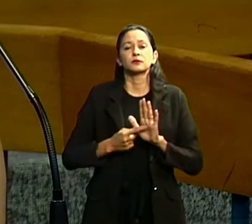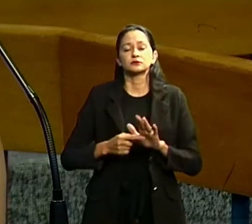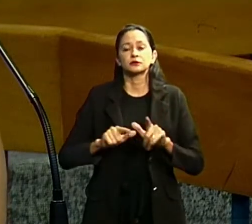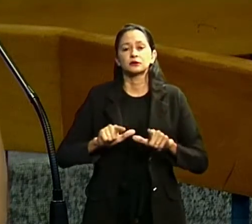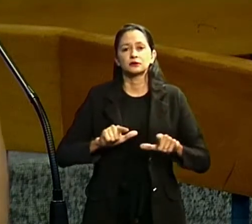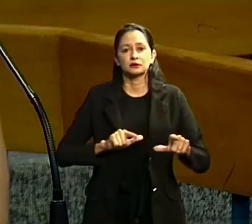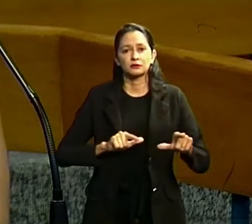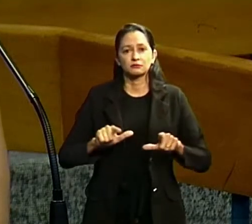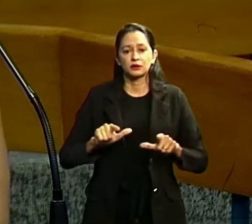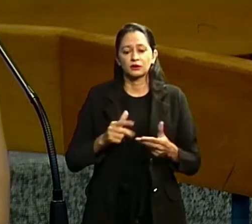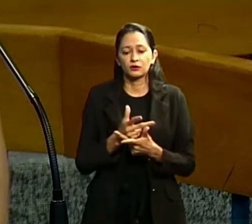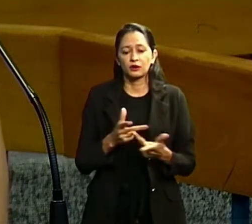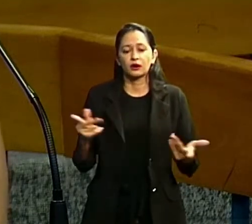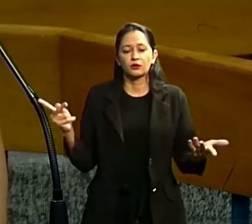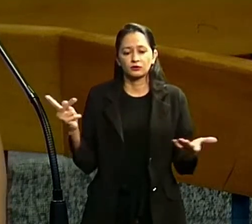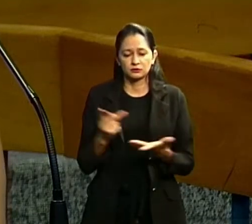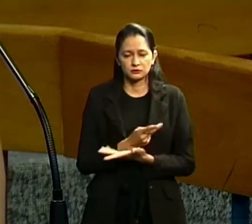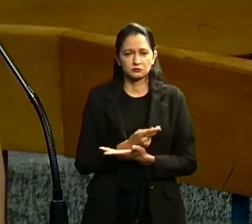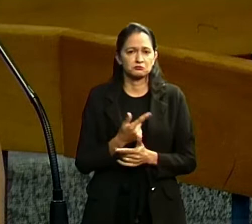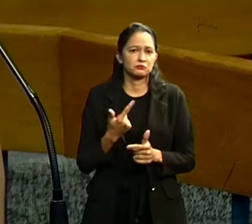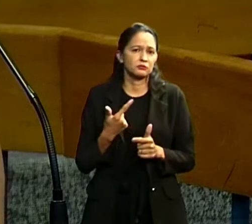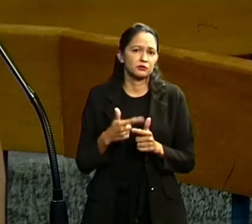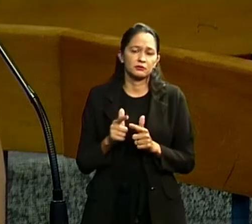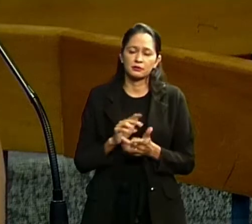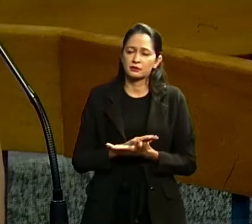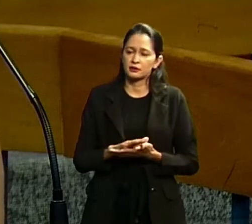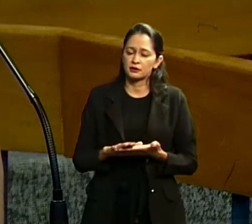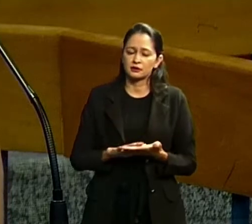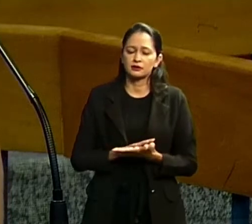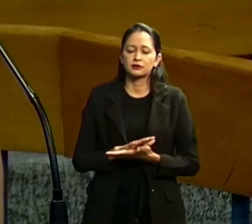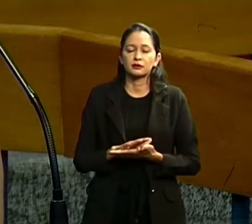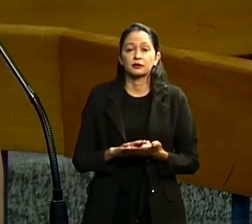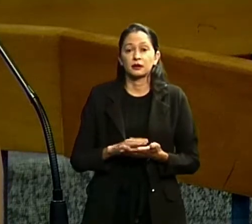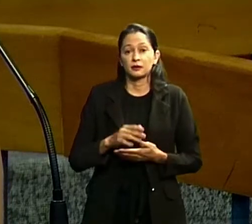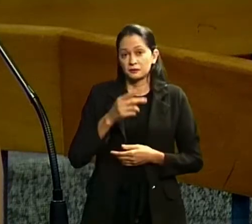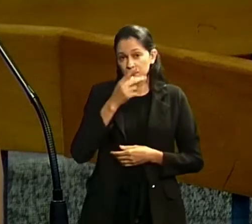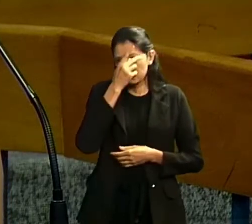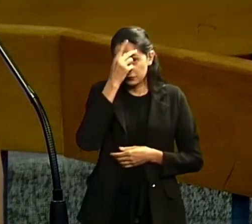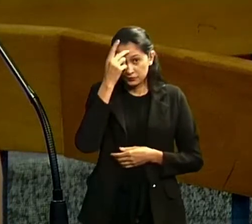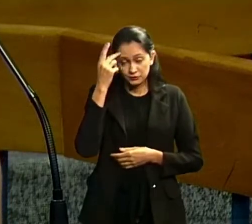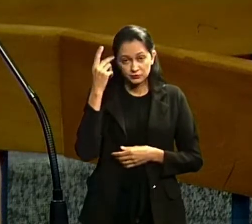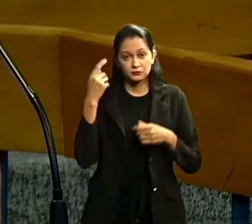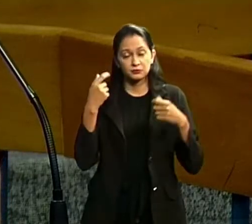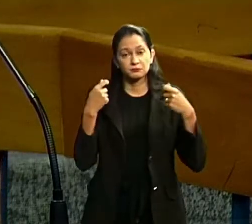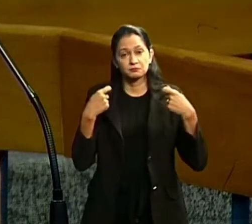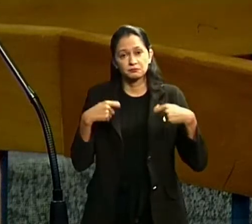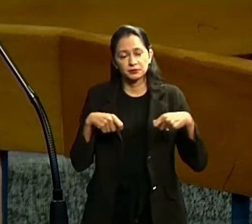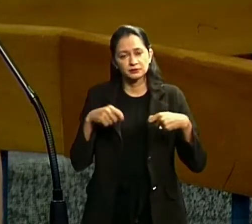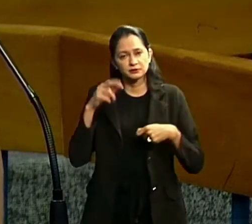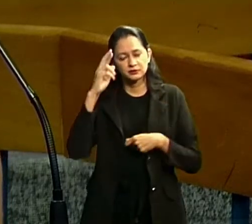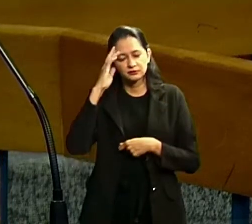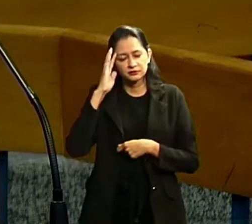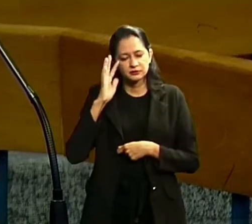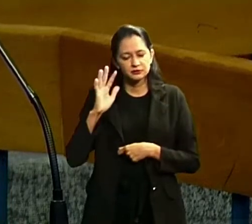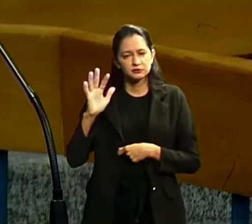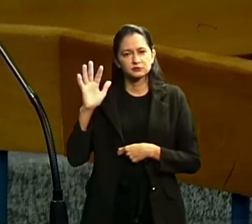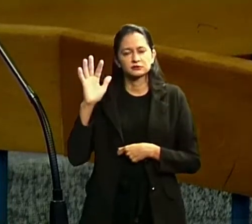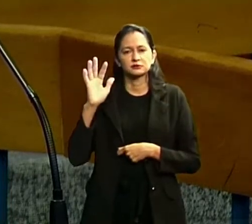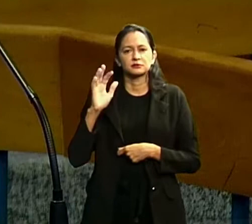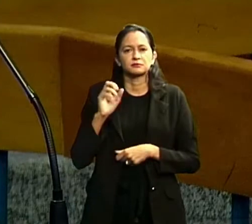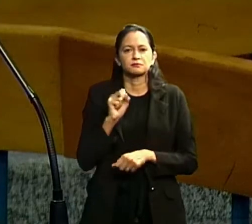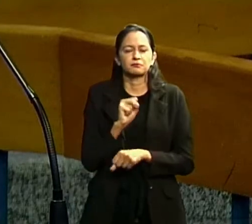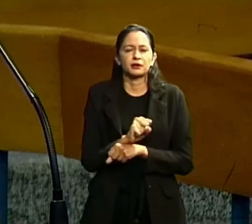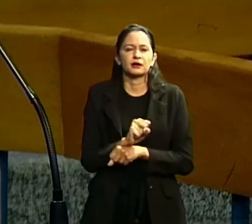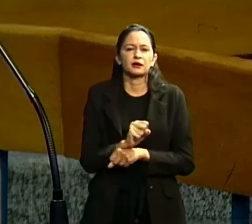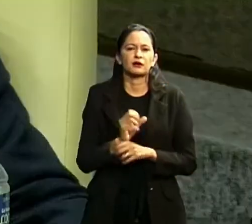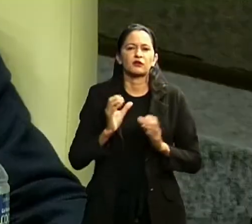ação que aconteceu. Qual o problema? Acho que as pessoas têm que repensar e evitar esse tipo de atitude